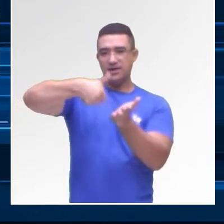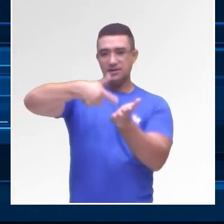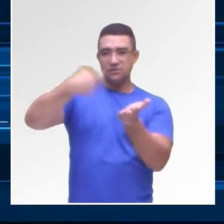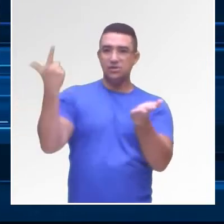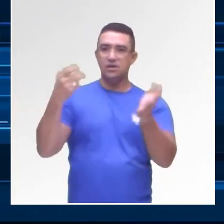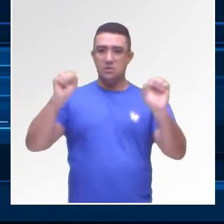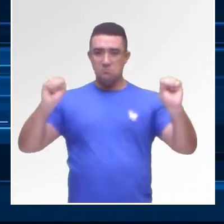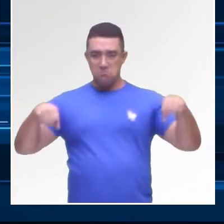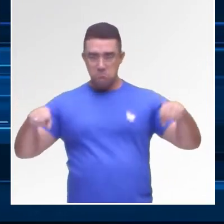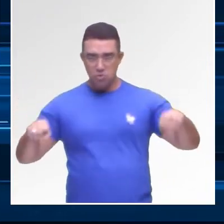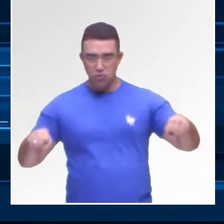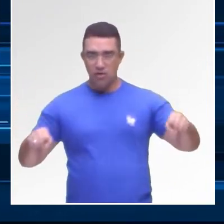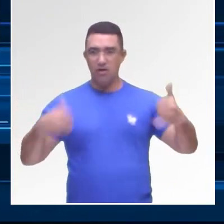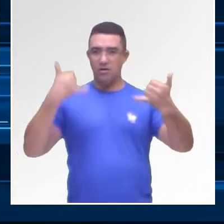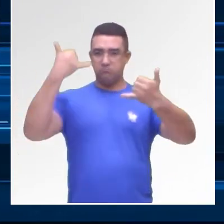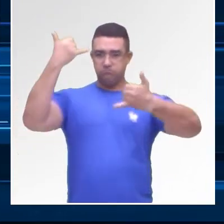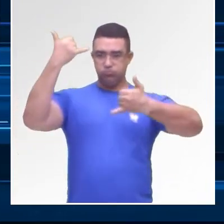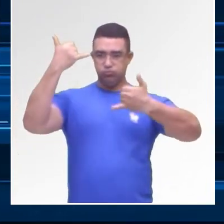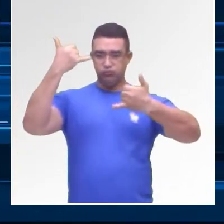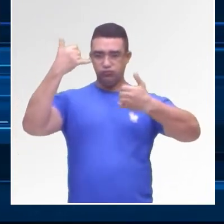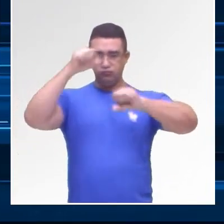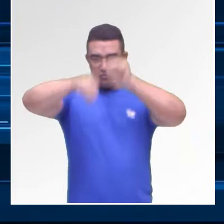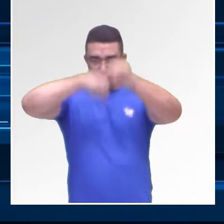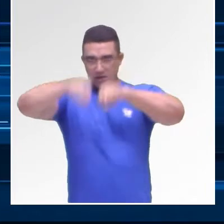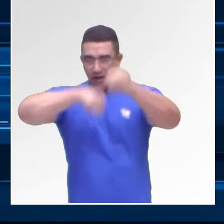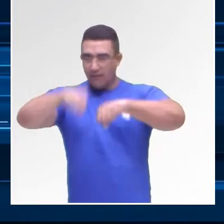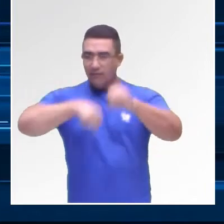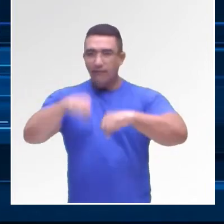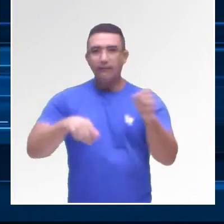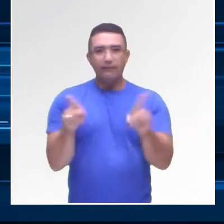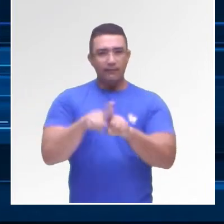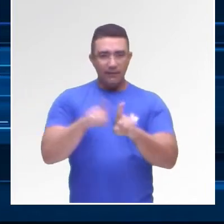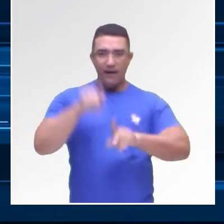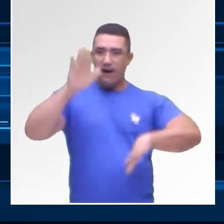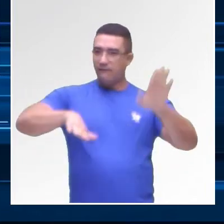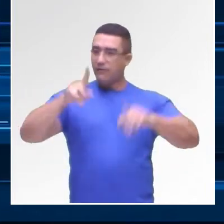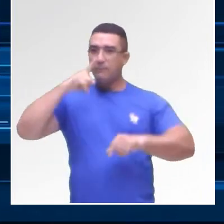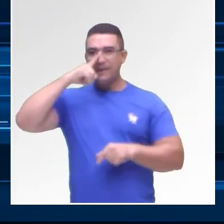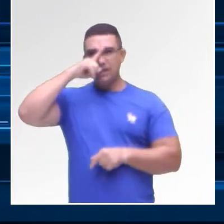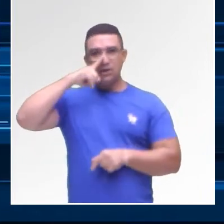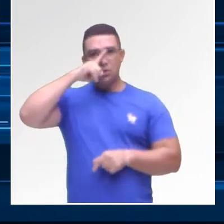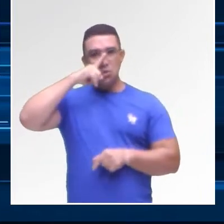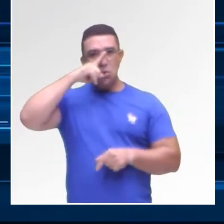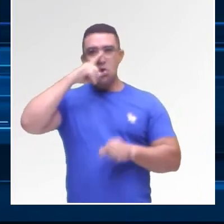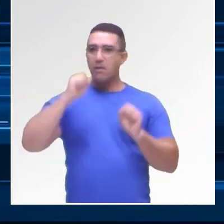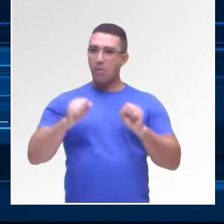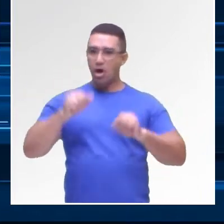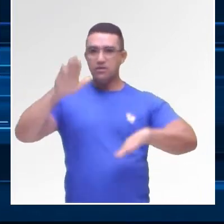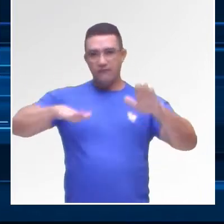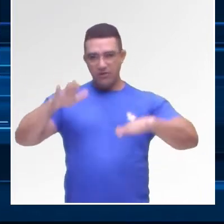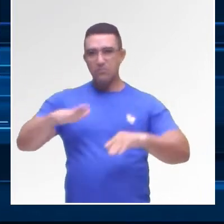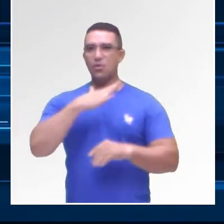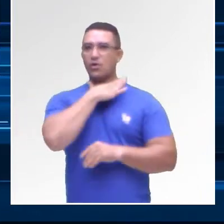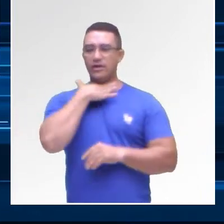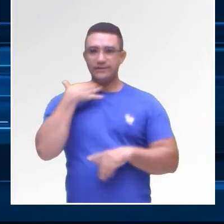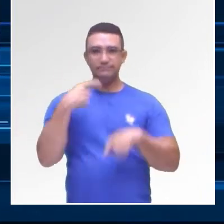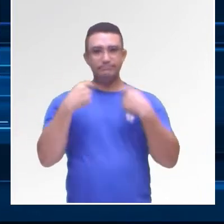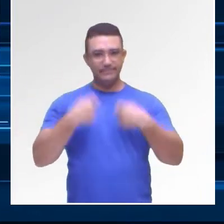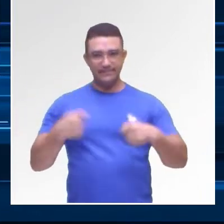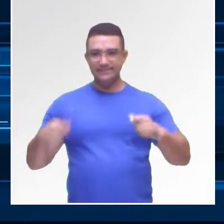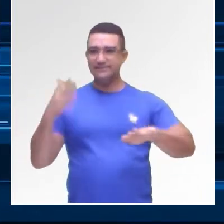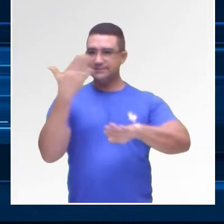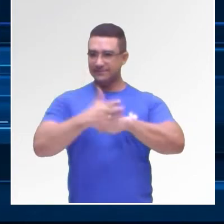motocicletas, realizar manobras arriscadíssimas que não é qualquer um que consegue realizar. É necessário muito